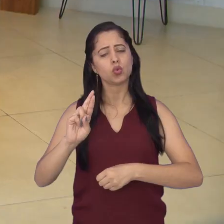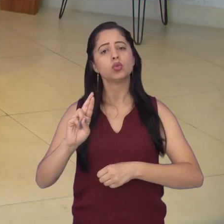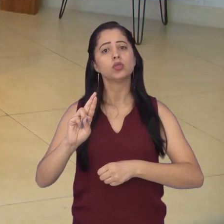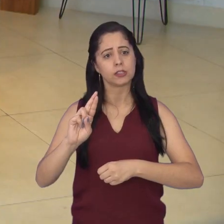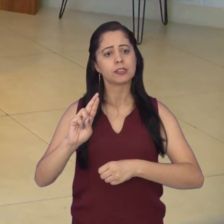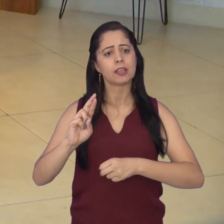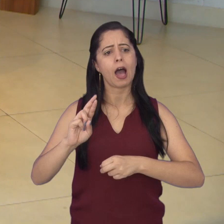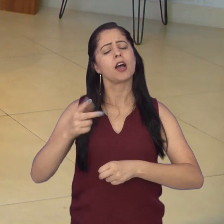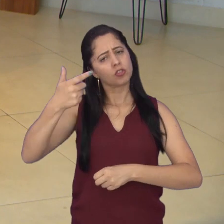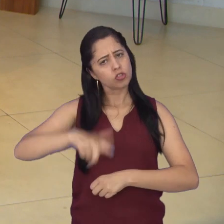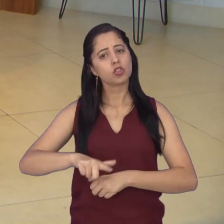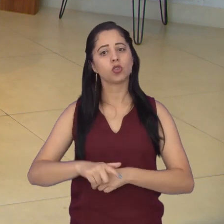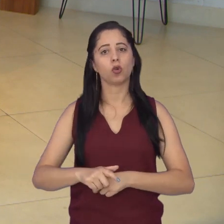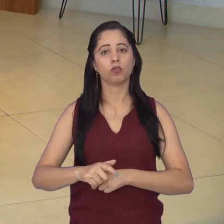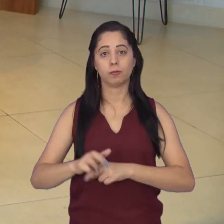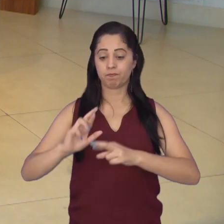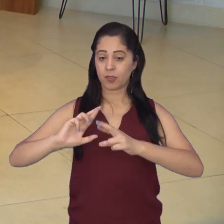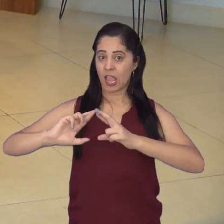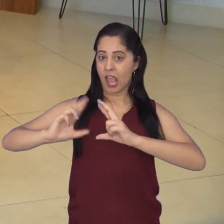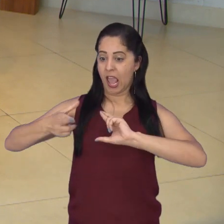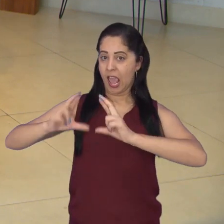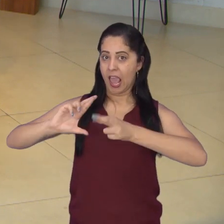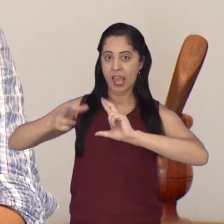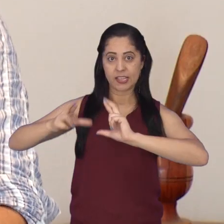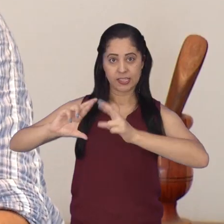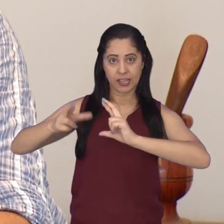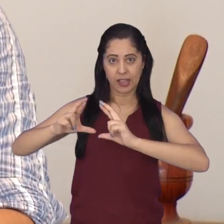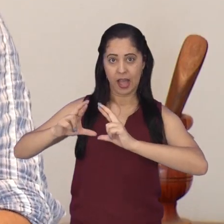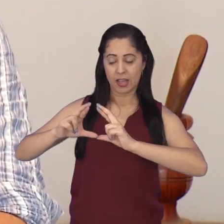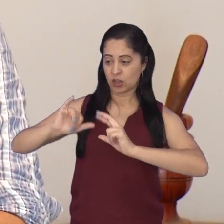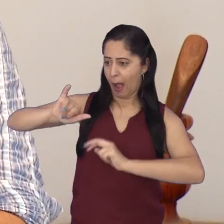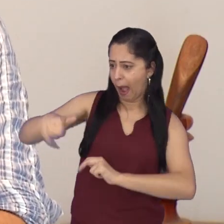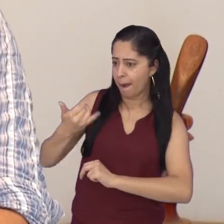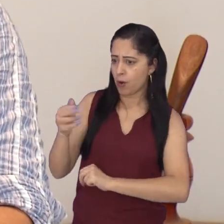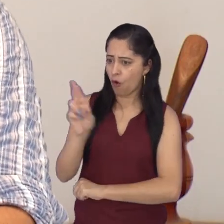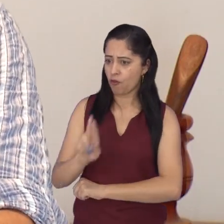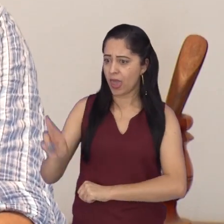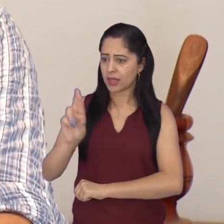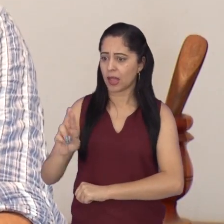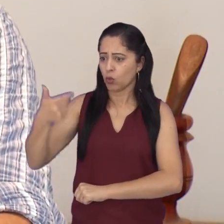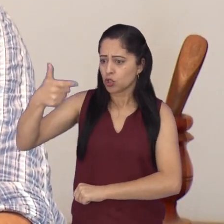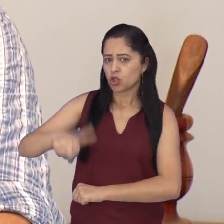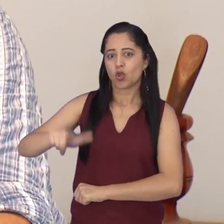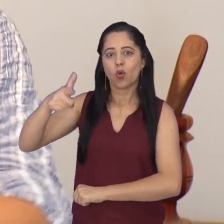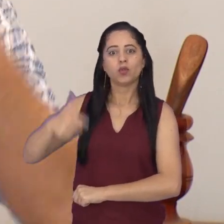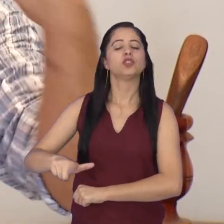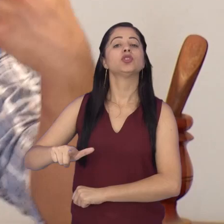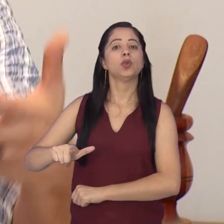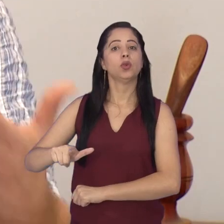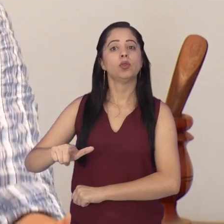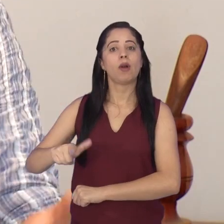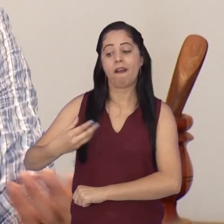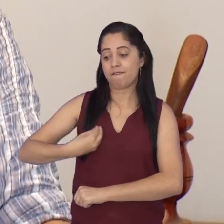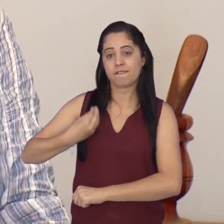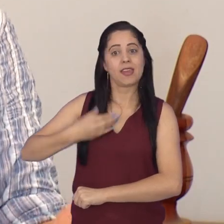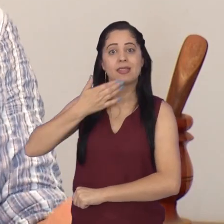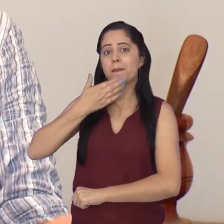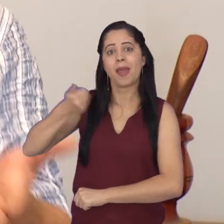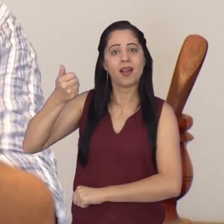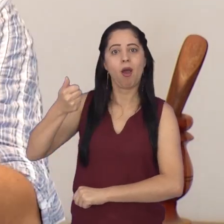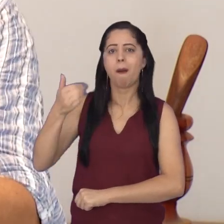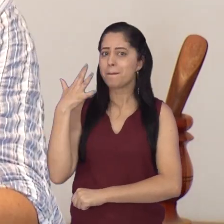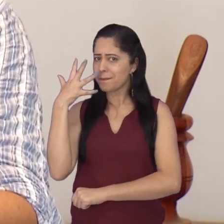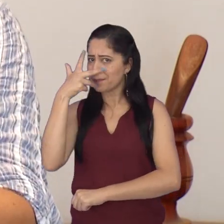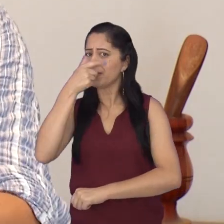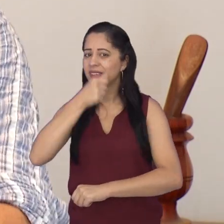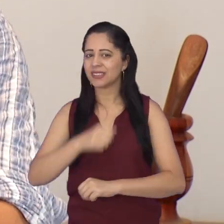reaproveitar. Nos tempos de hoje, realmente reciclar, reaproveitar, vai tornar as nossas vidas